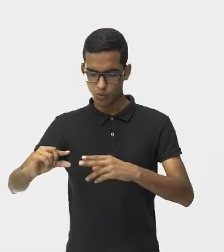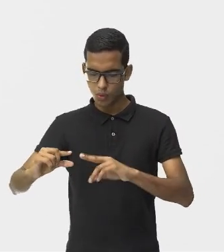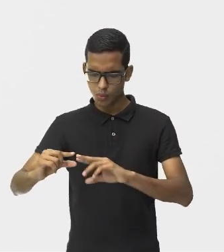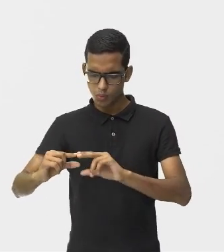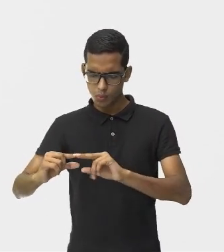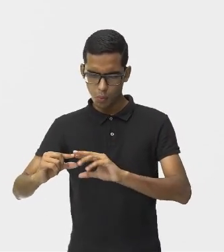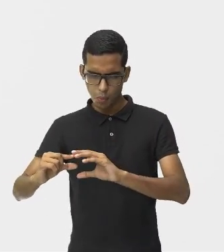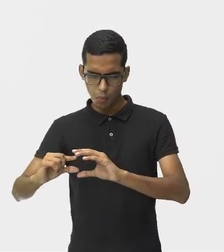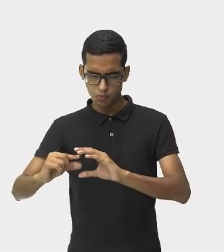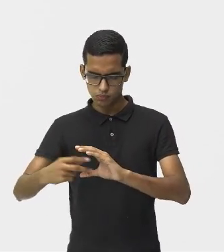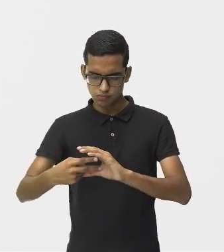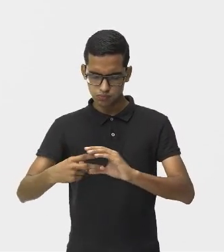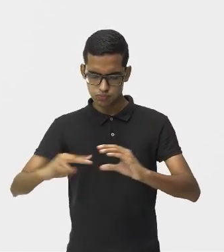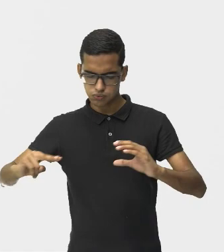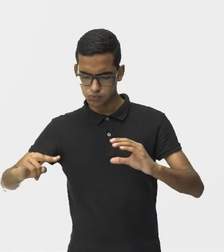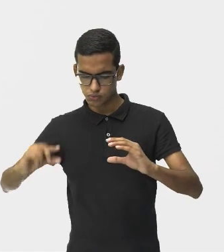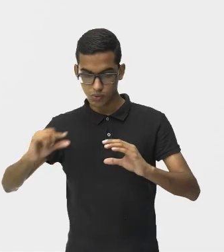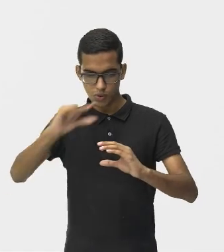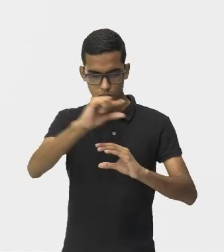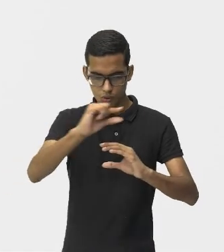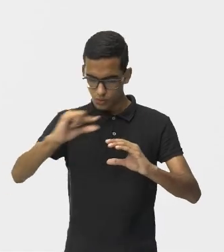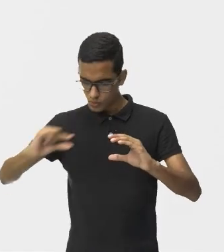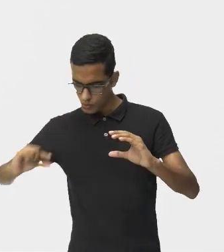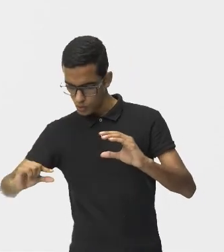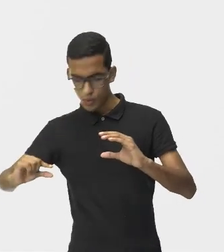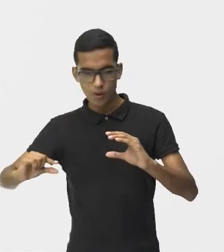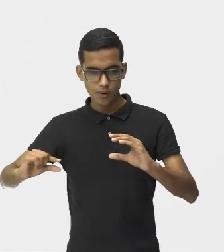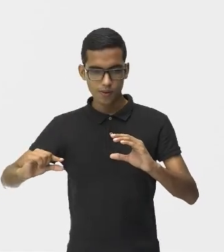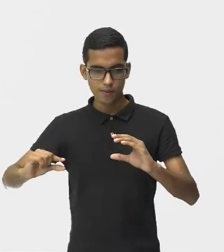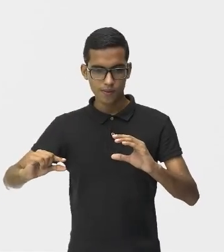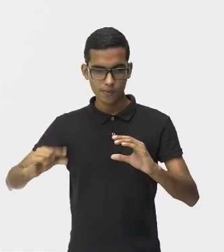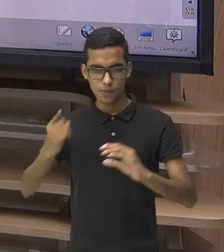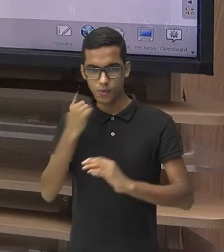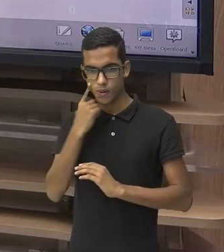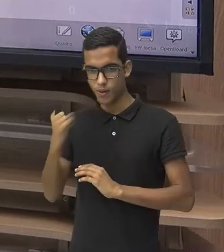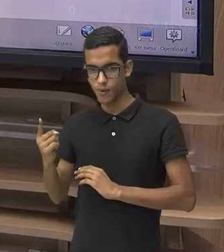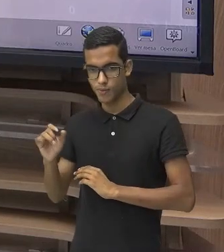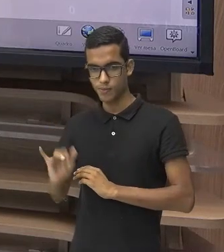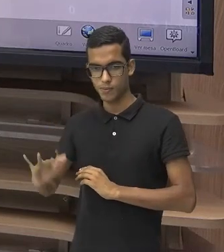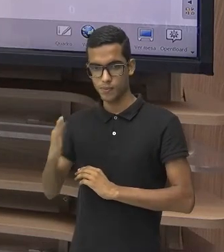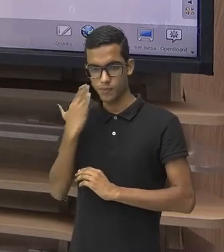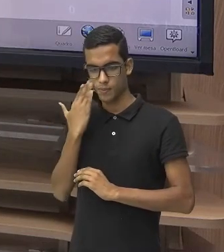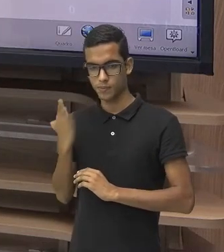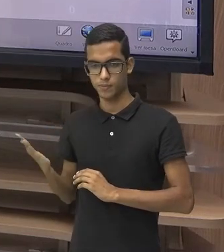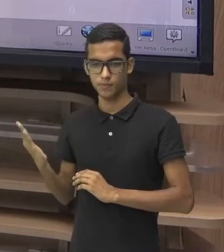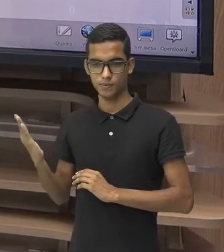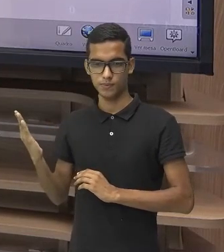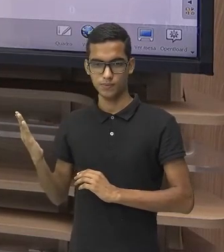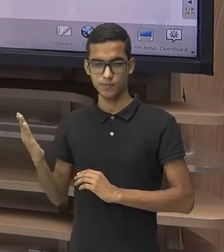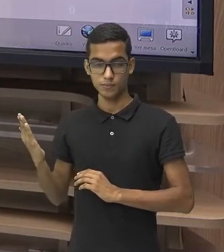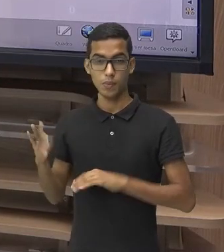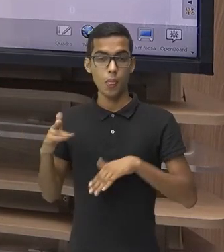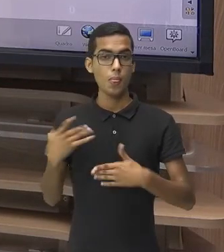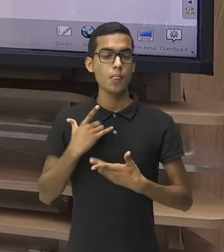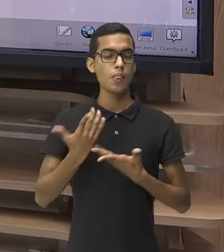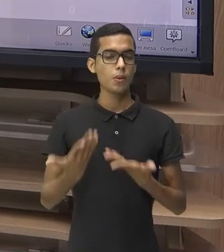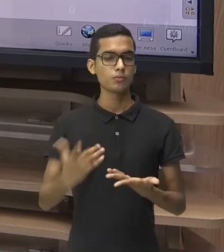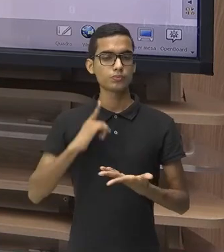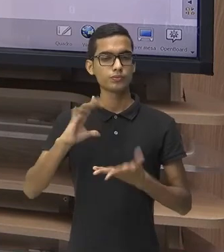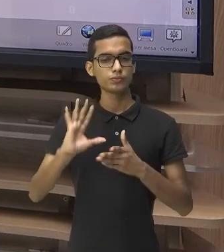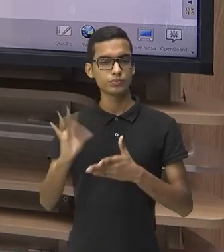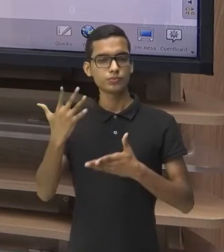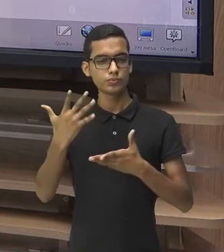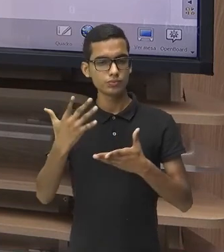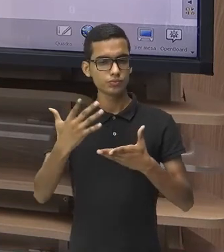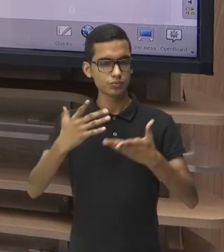que a gente observa? Que esses cromossomos que não são homólogos, ocorreu ali a quebra e a